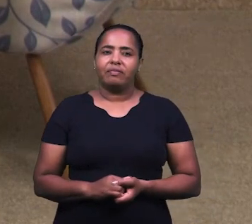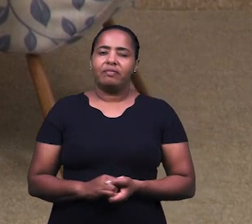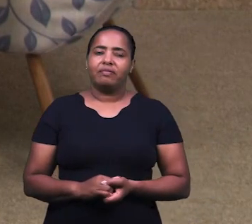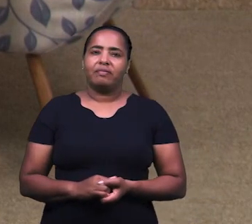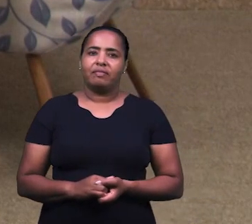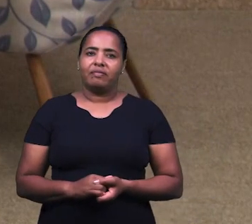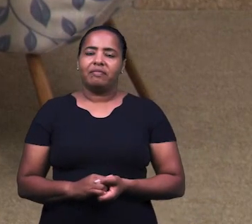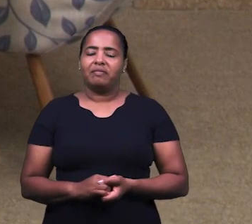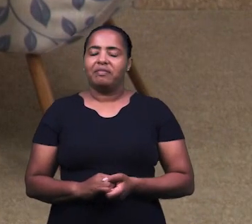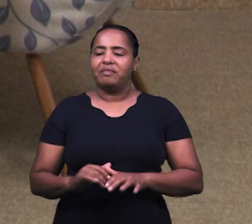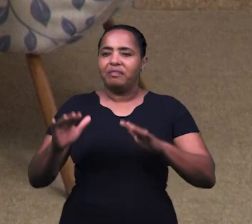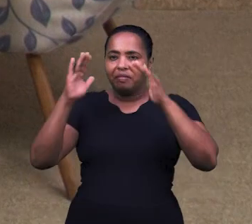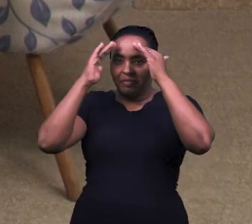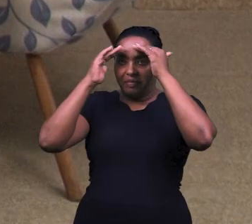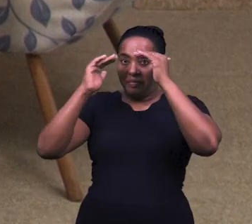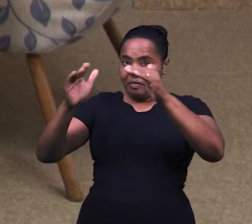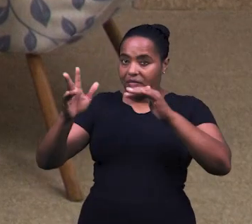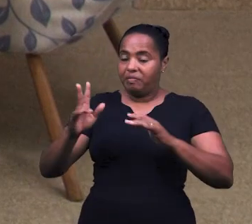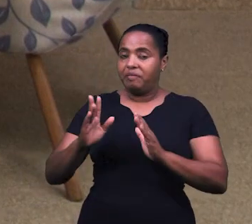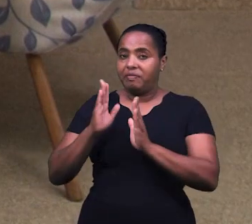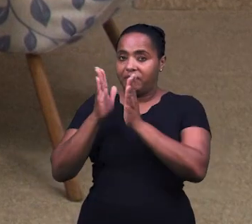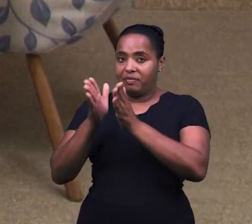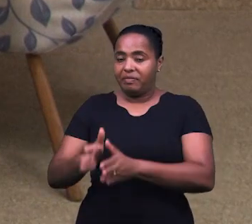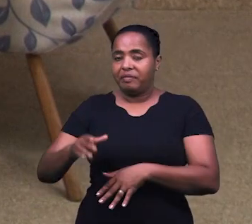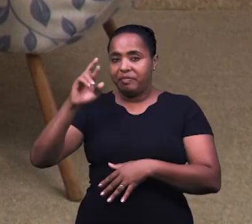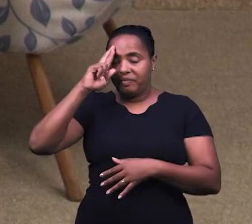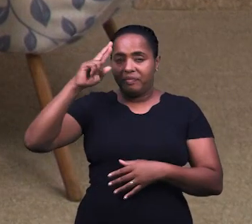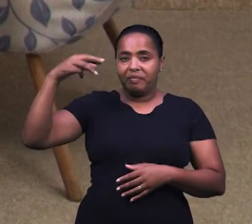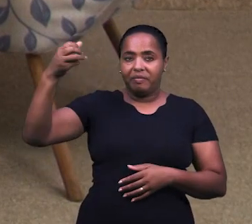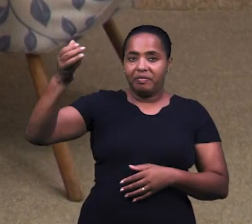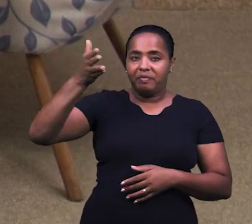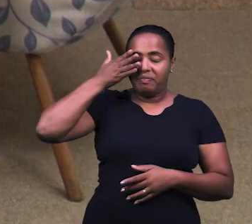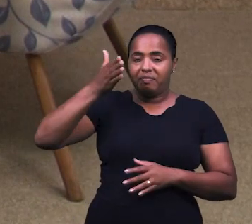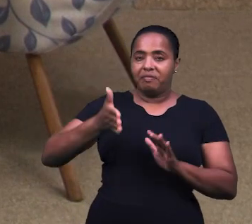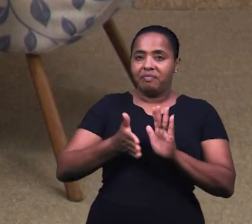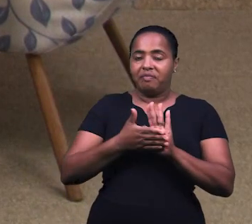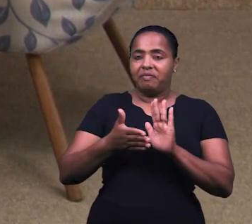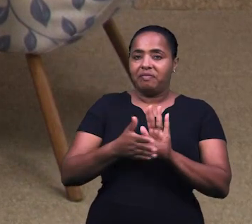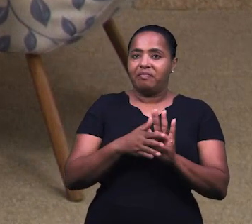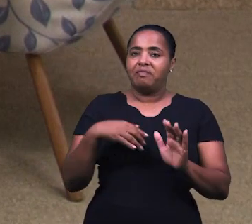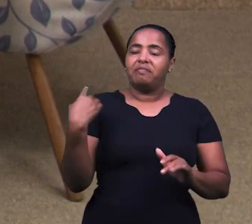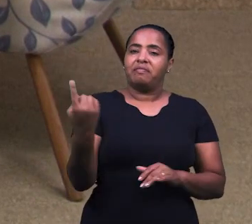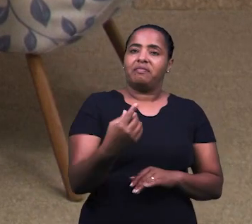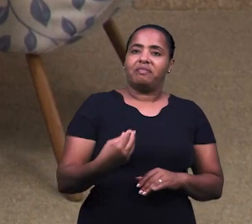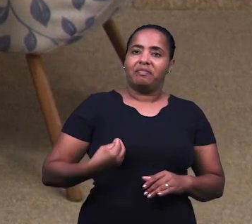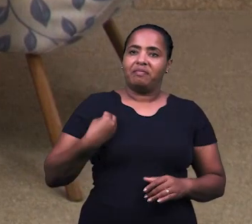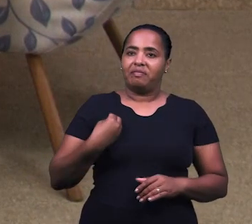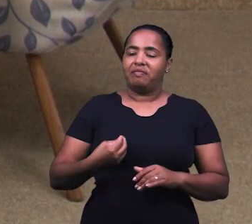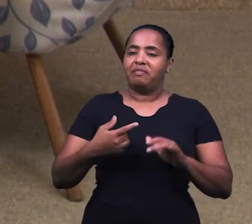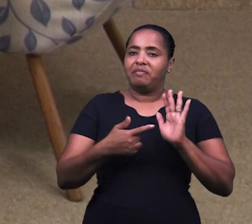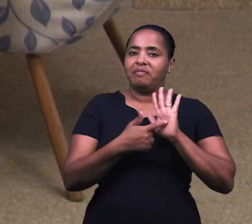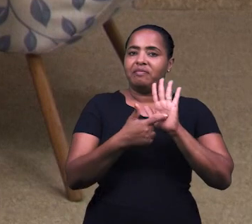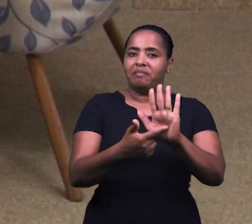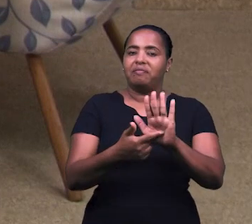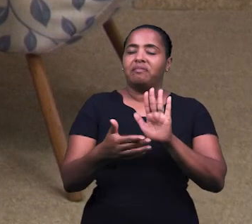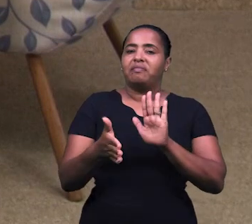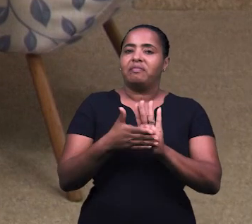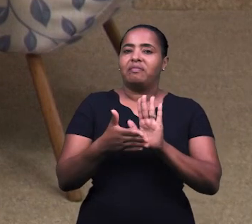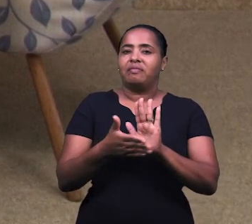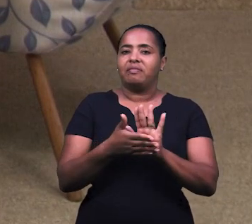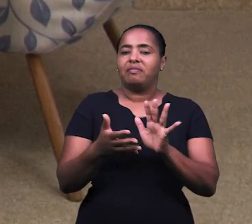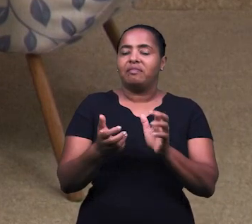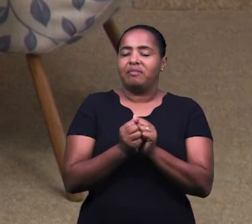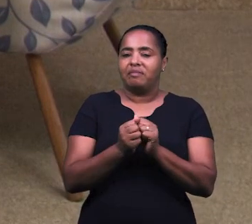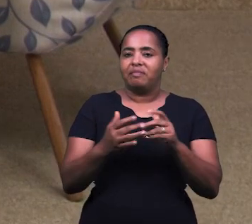Na obediência, na fidelidade, o Senhor revela o seu projeto para nós, apresenta esse